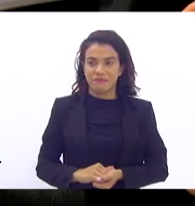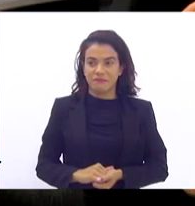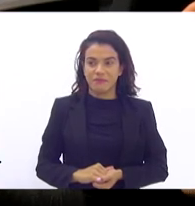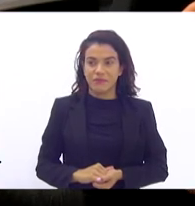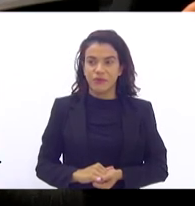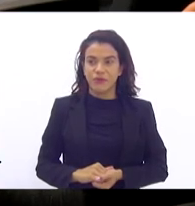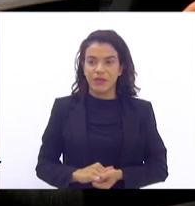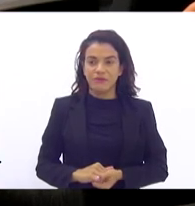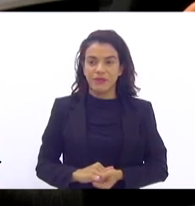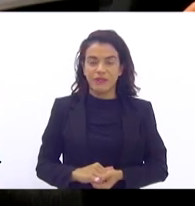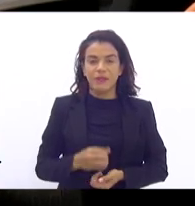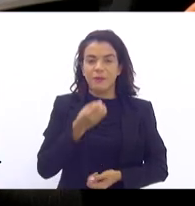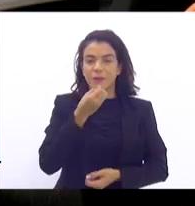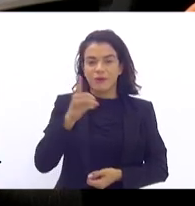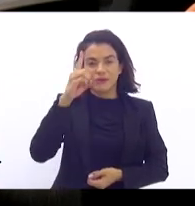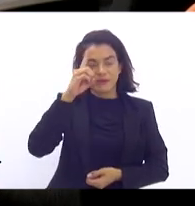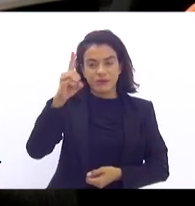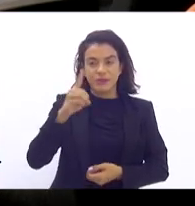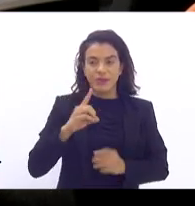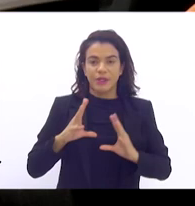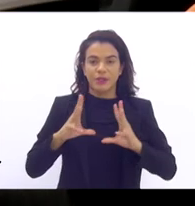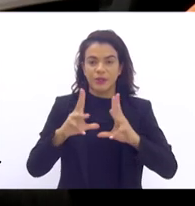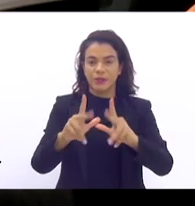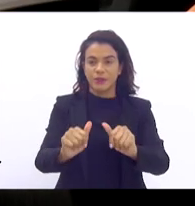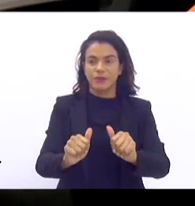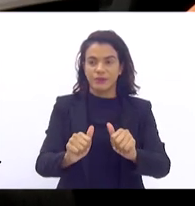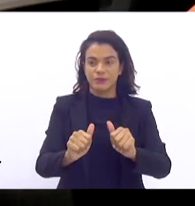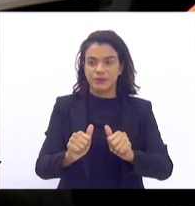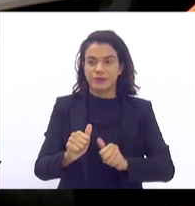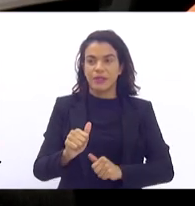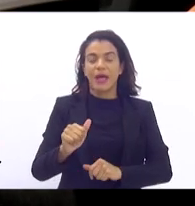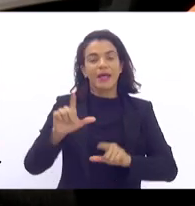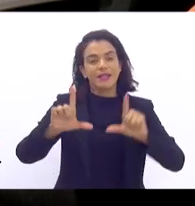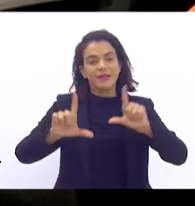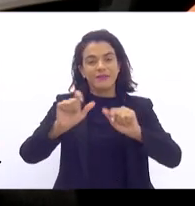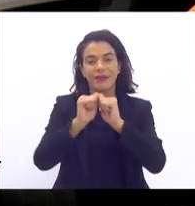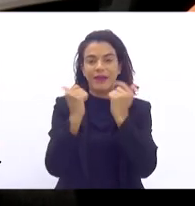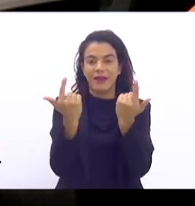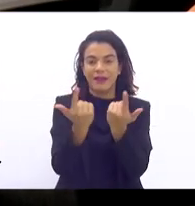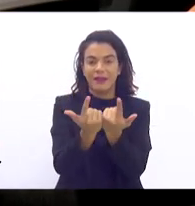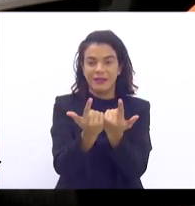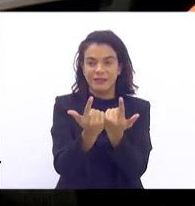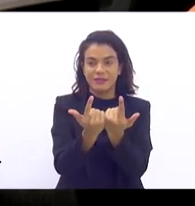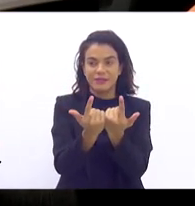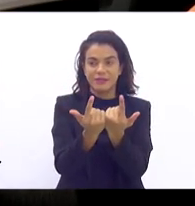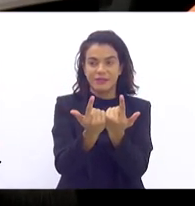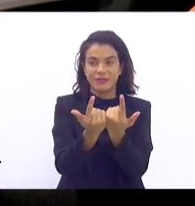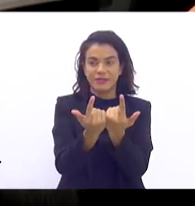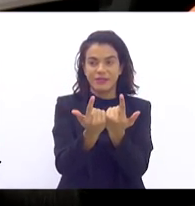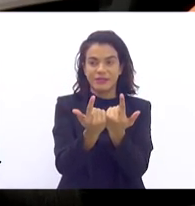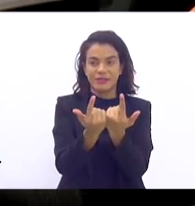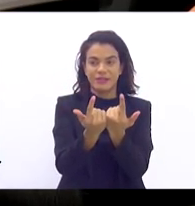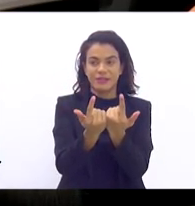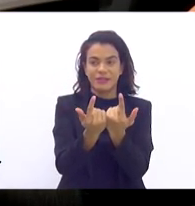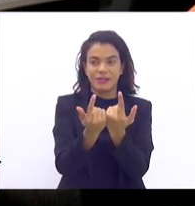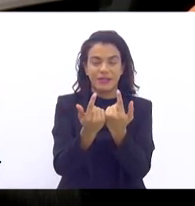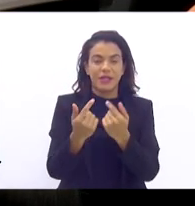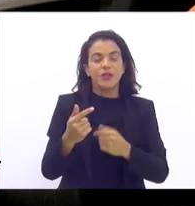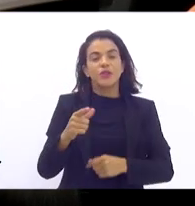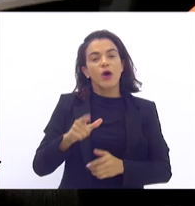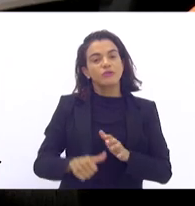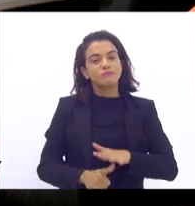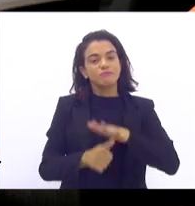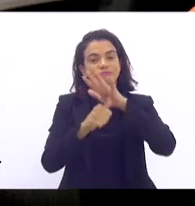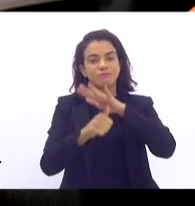bom dia a todos e a todos na TV Alerta que nos acompanham também quero cumprimentar aqui nosso líder do